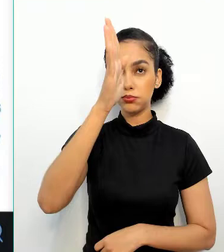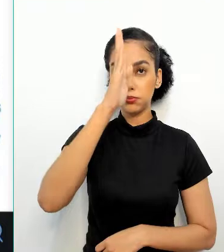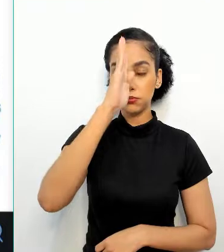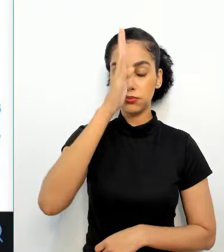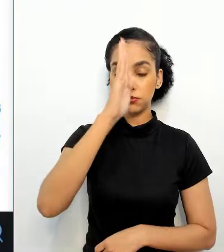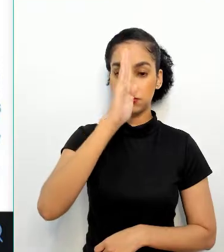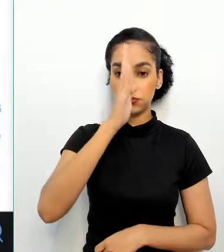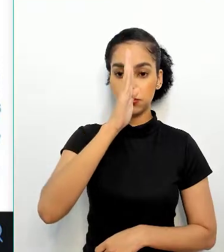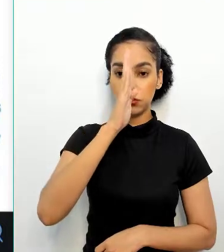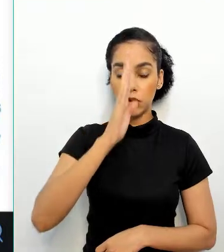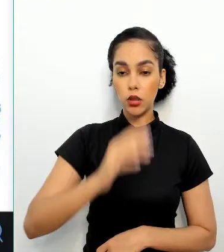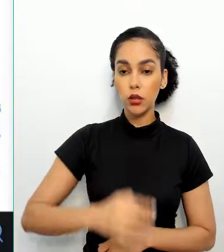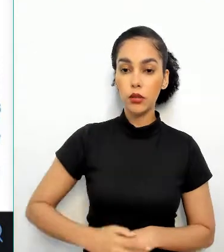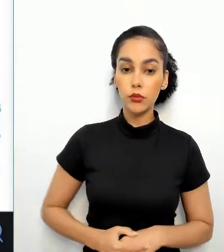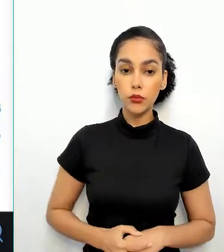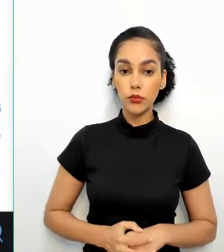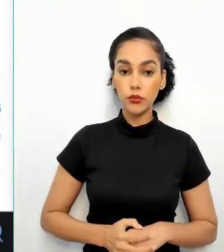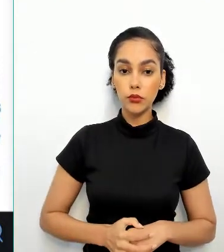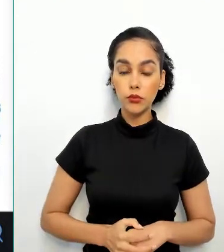cima.